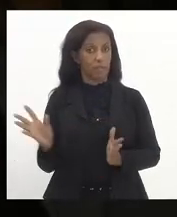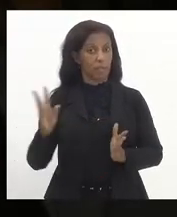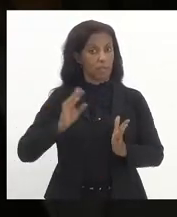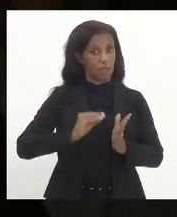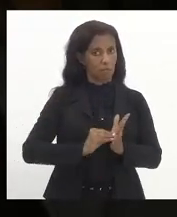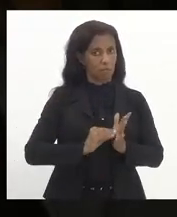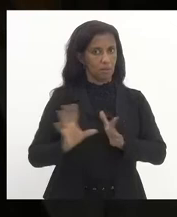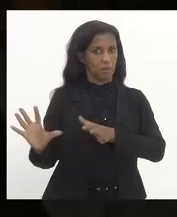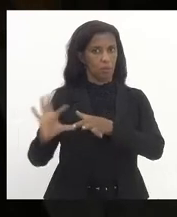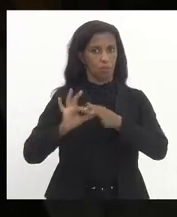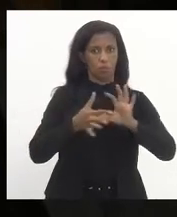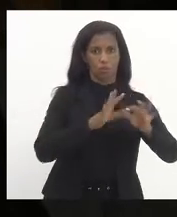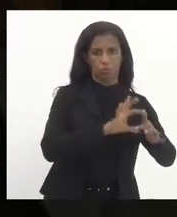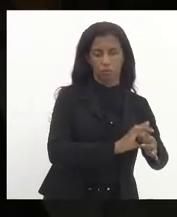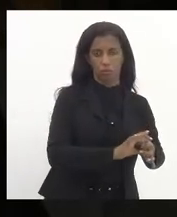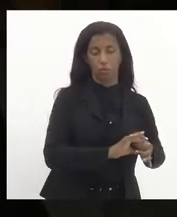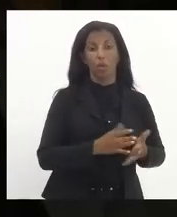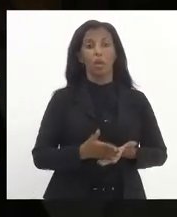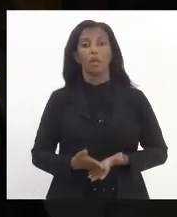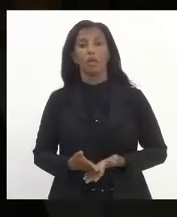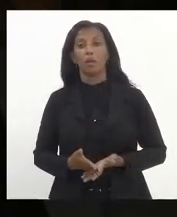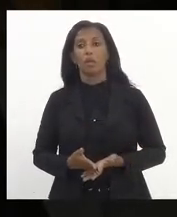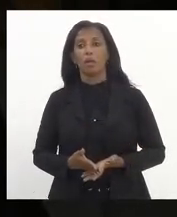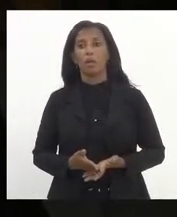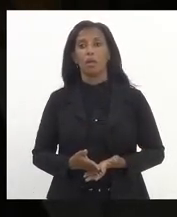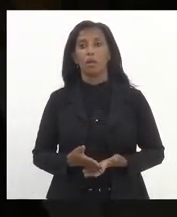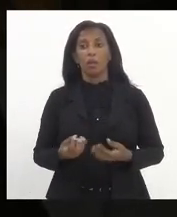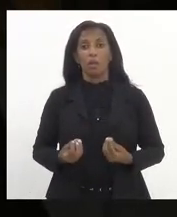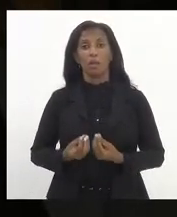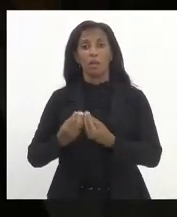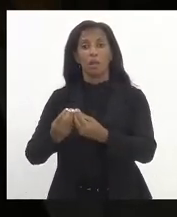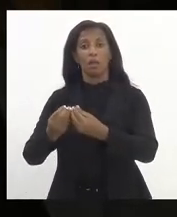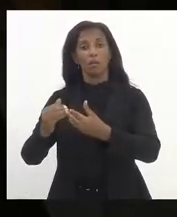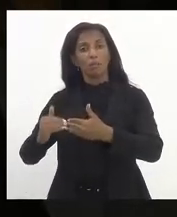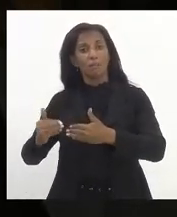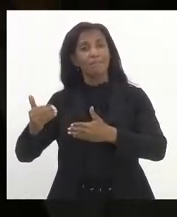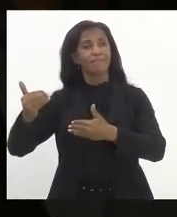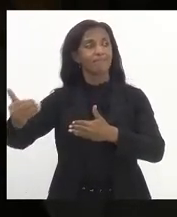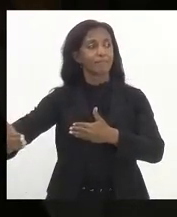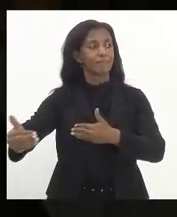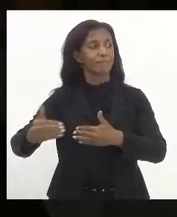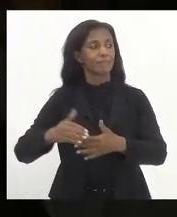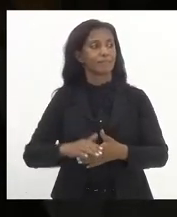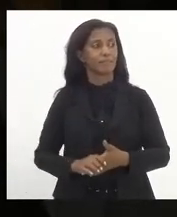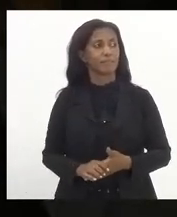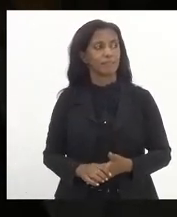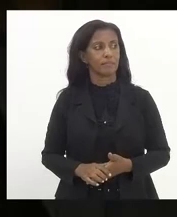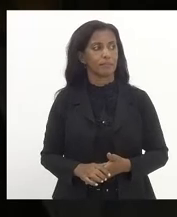né, e que está para muito além